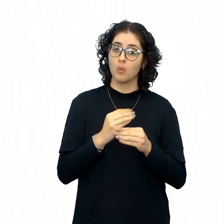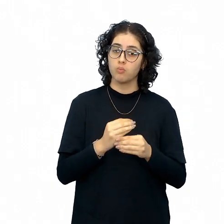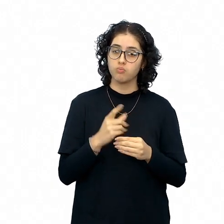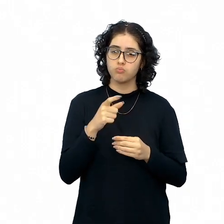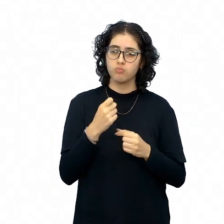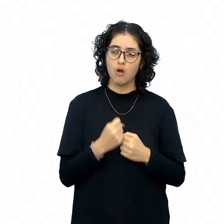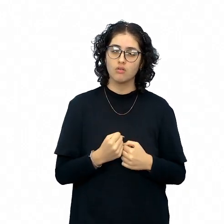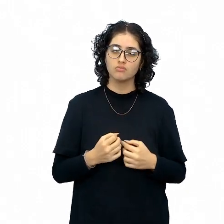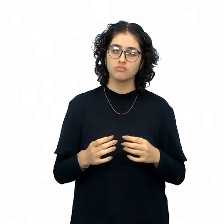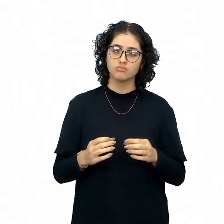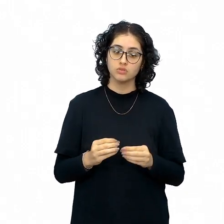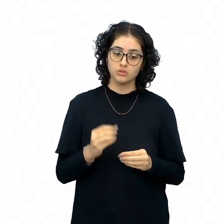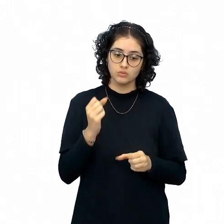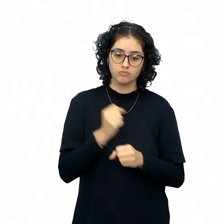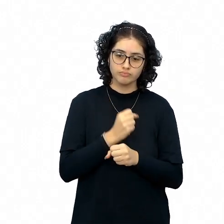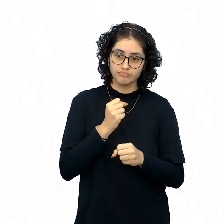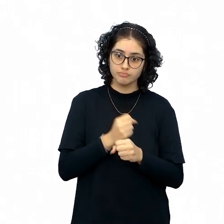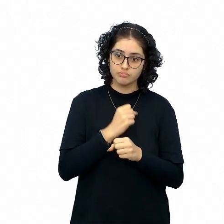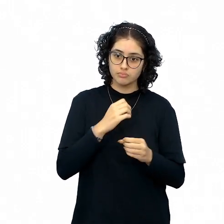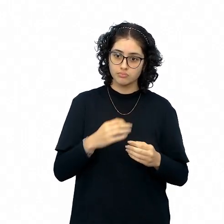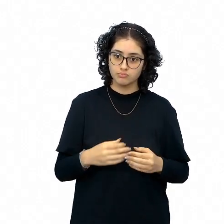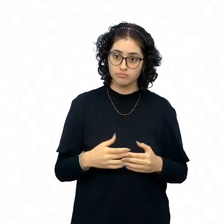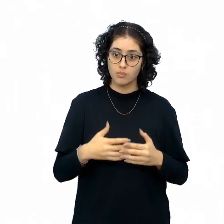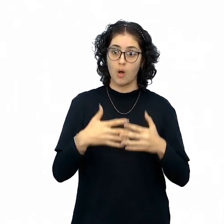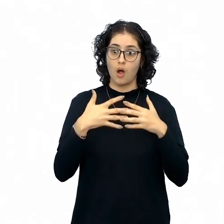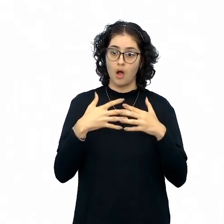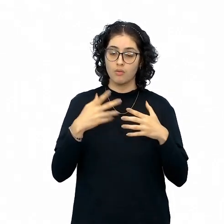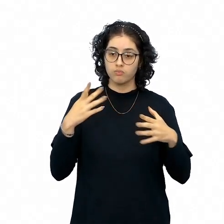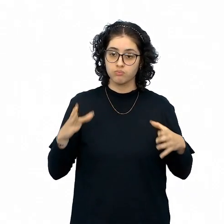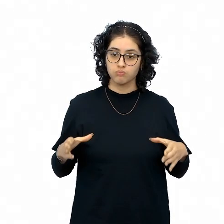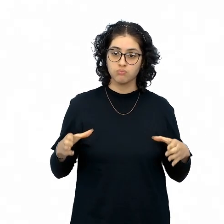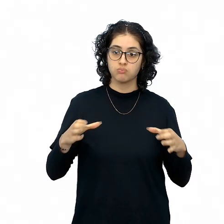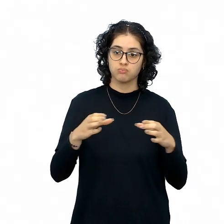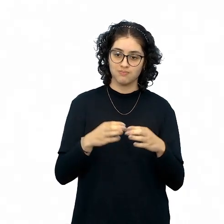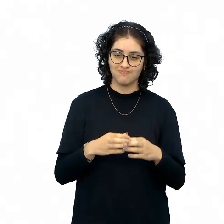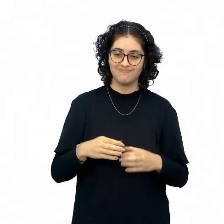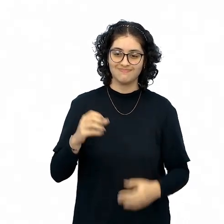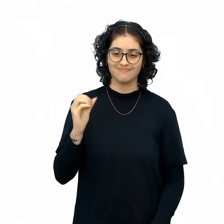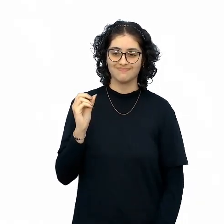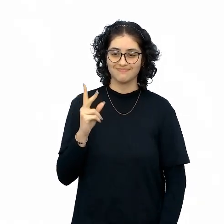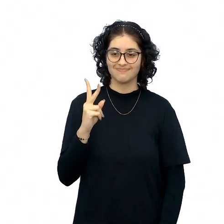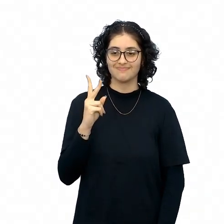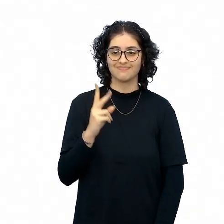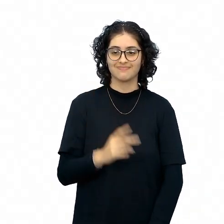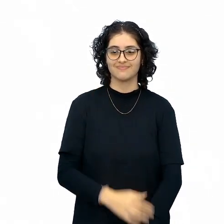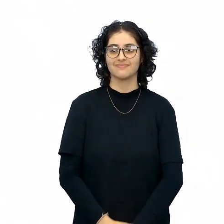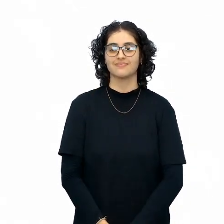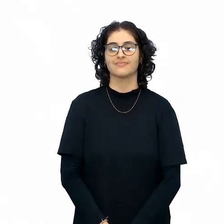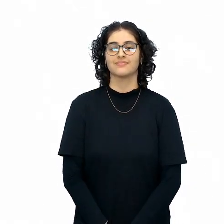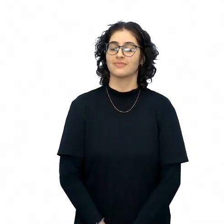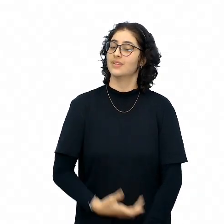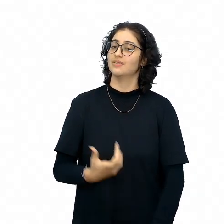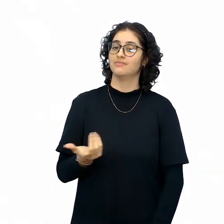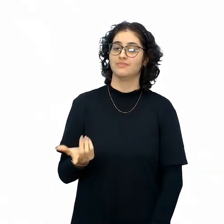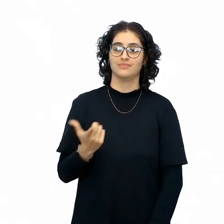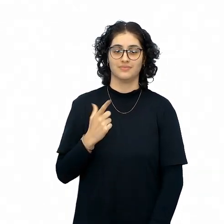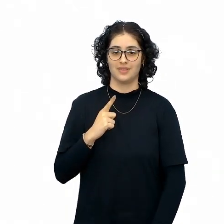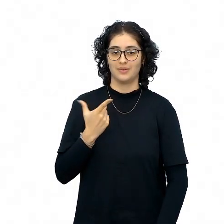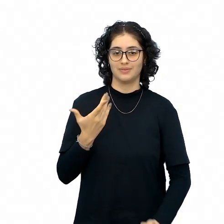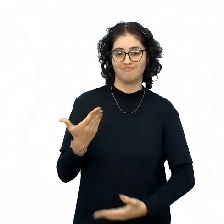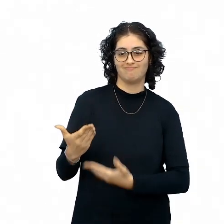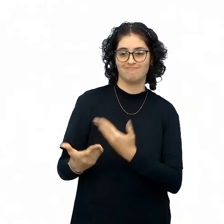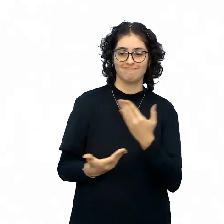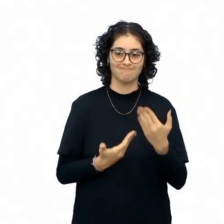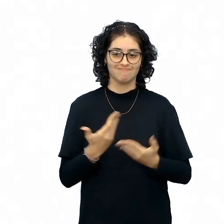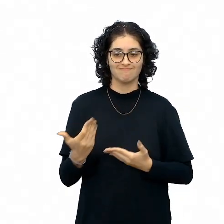construir um planejamento bem bacana, de forma coletiva, ok? Bom, como não temos a interação com vocês